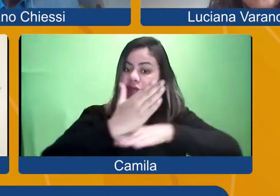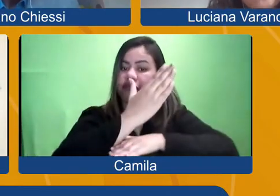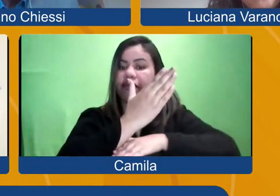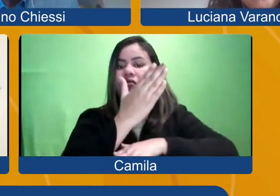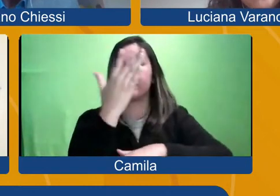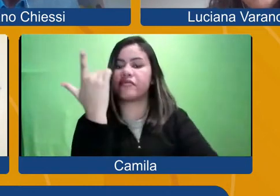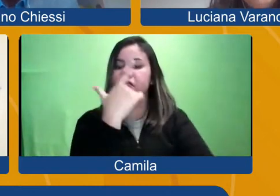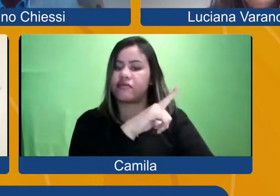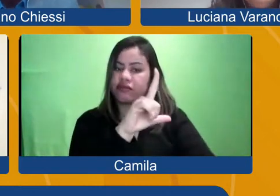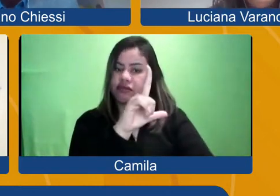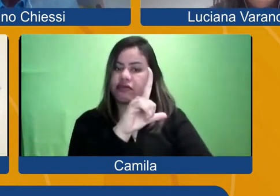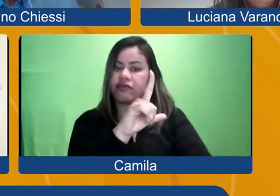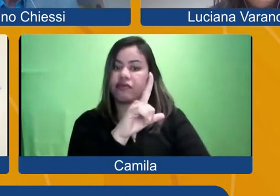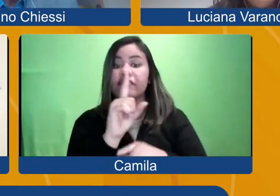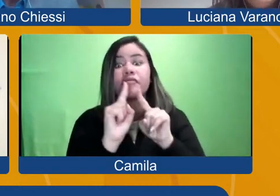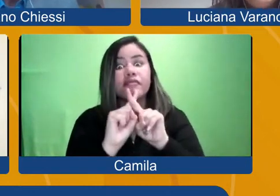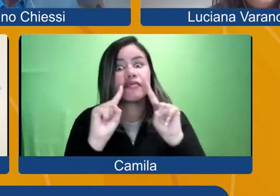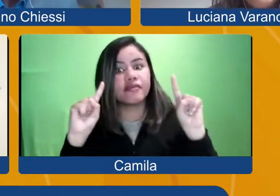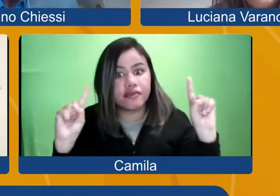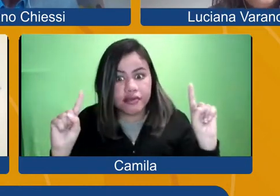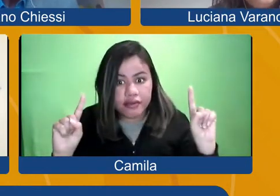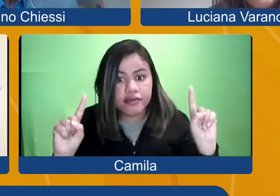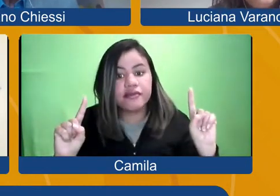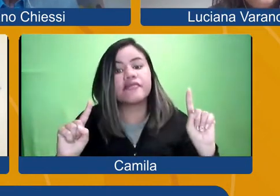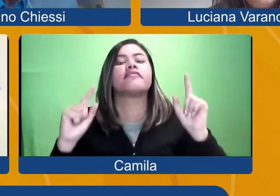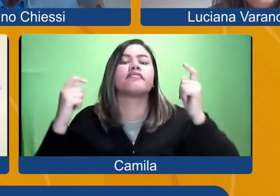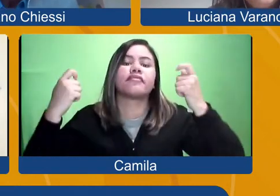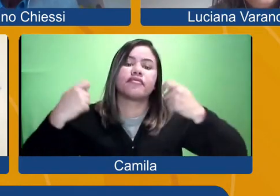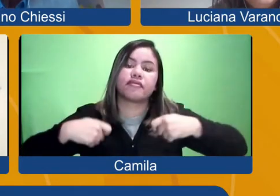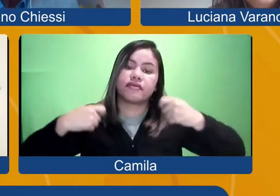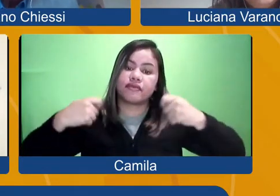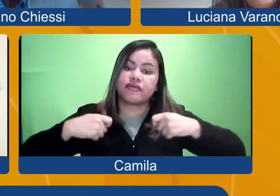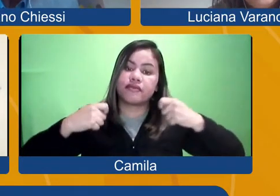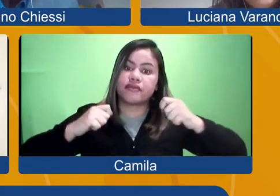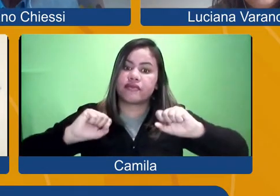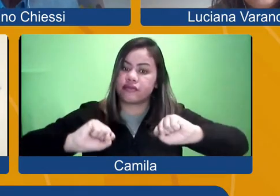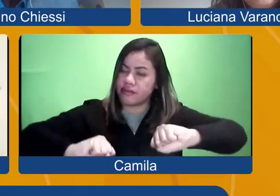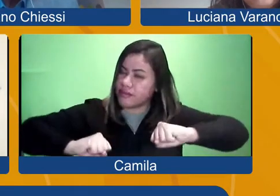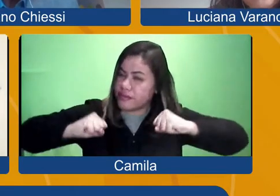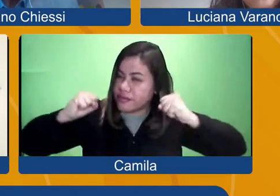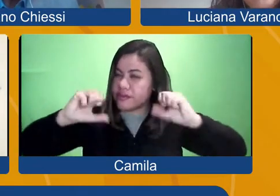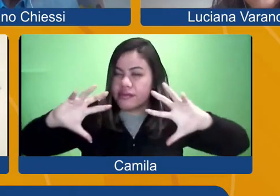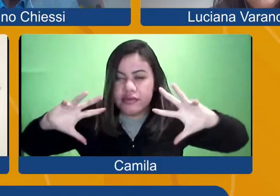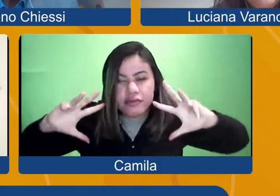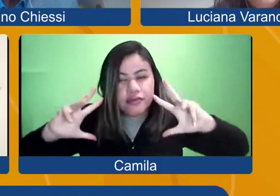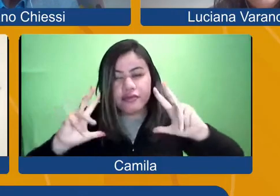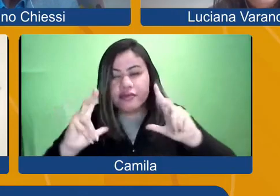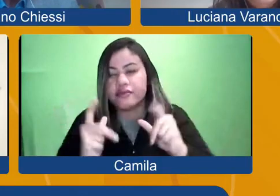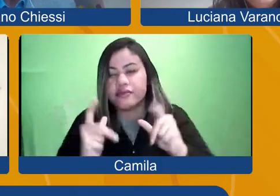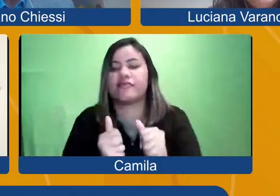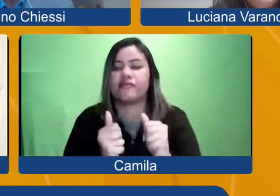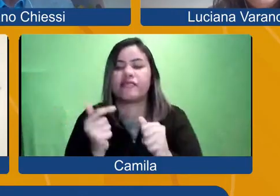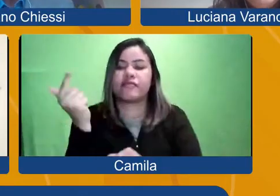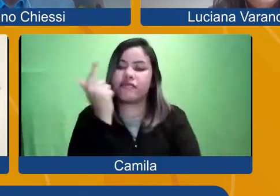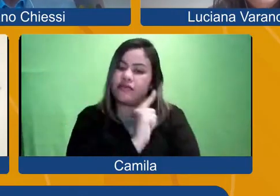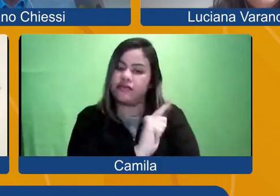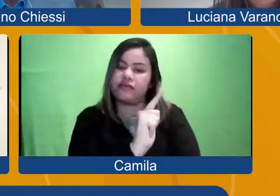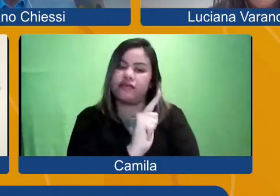enorme que se coloca. Mas teremos que atuar com todas as nossas forças para que isso seja possível.